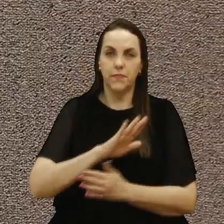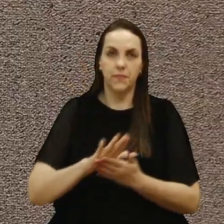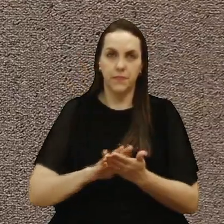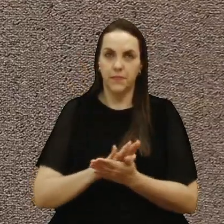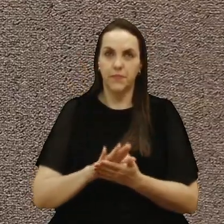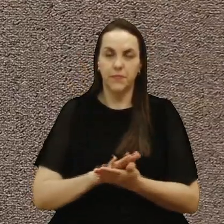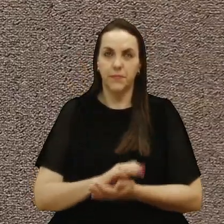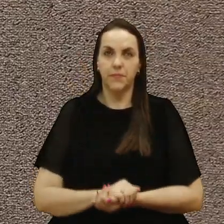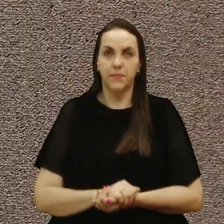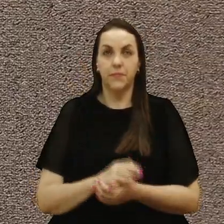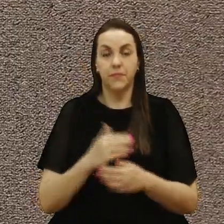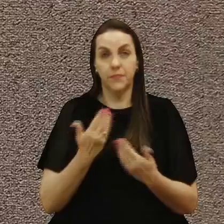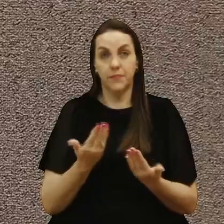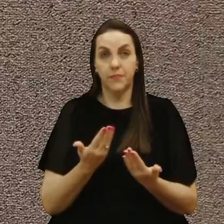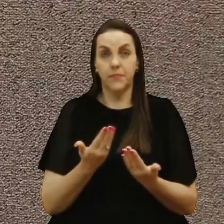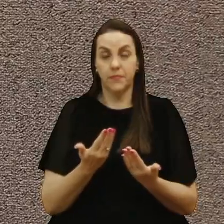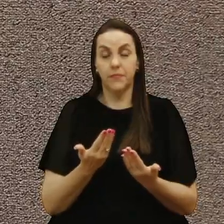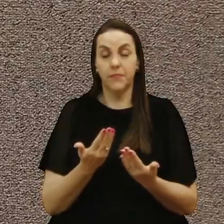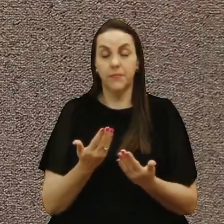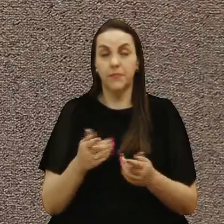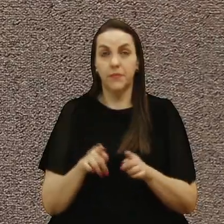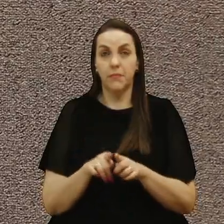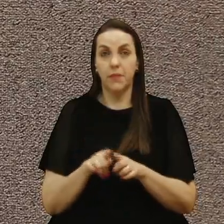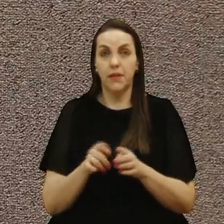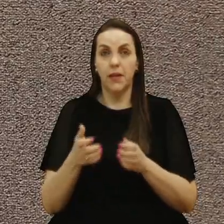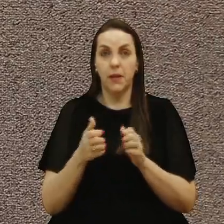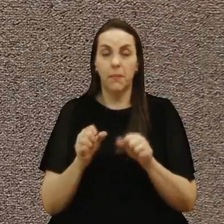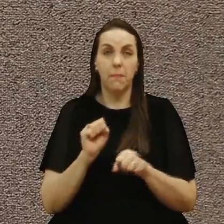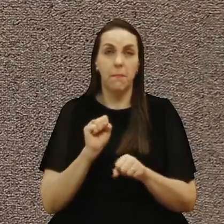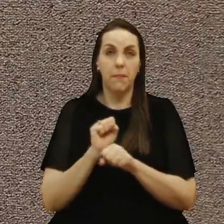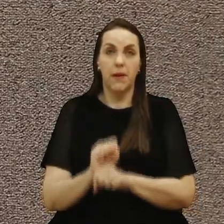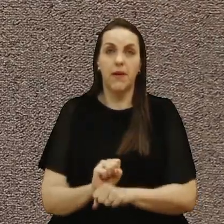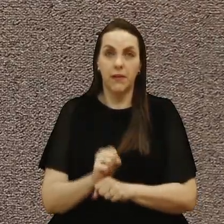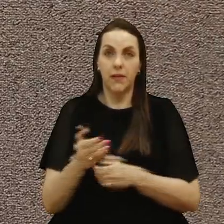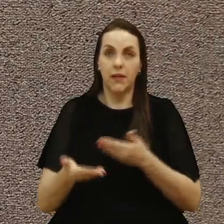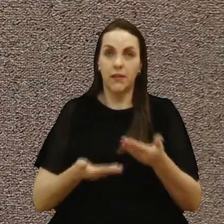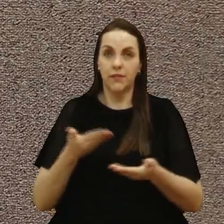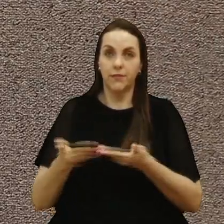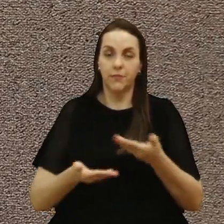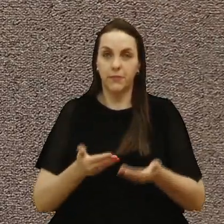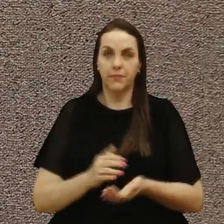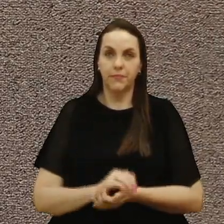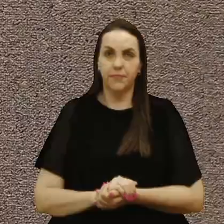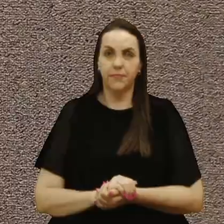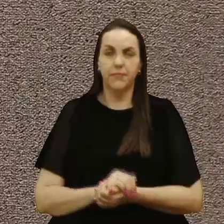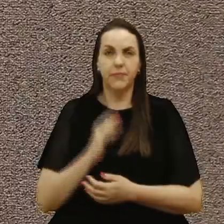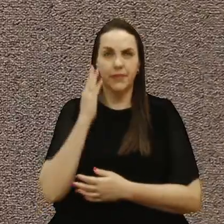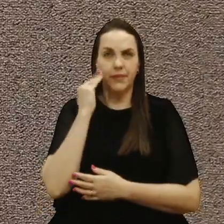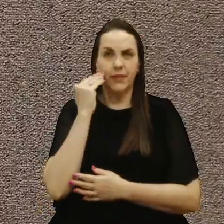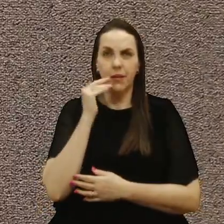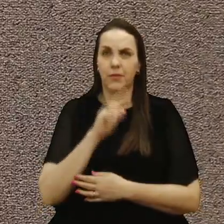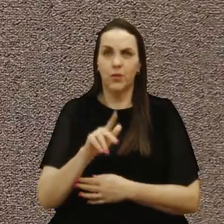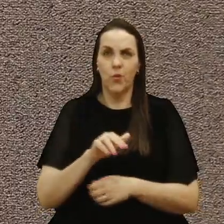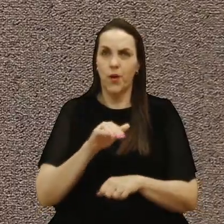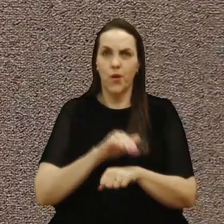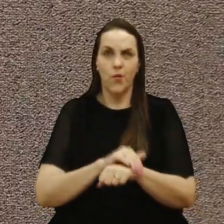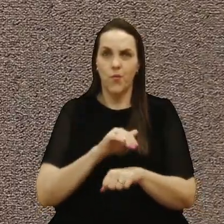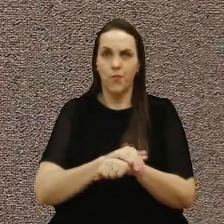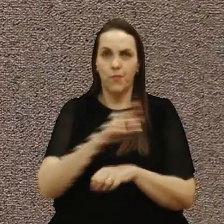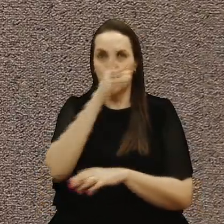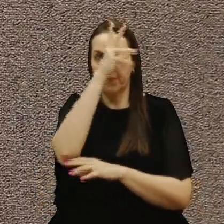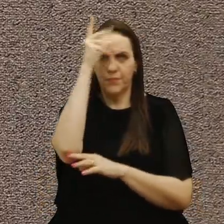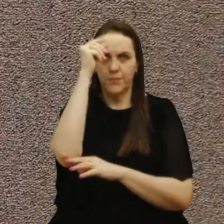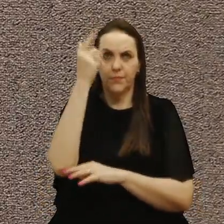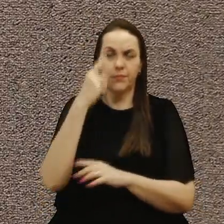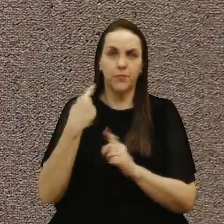estão propondo uma paralisação no atendimento. Se sabe que não é culpa do executivo, porque o